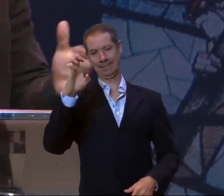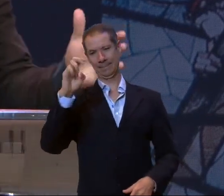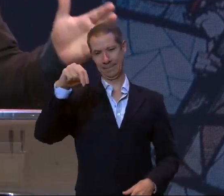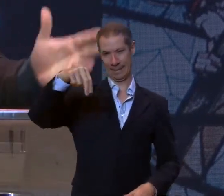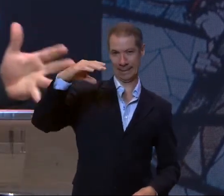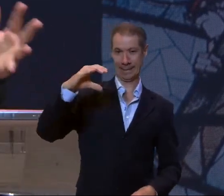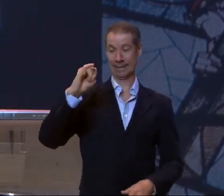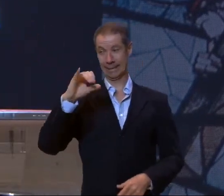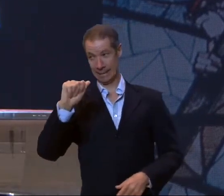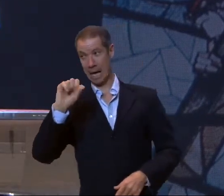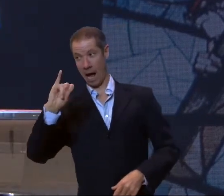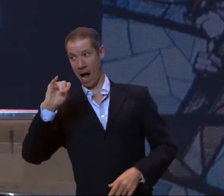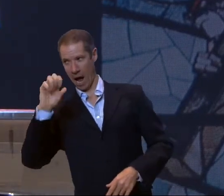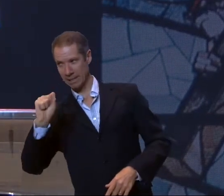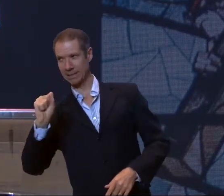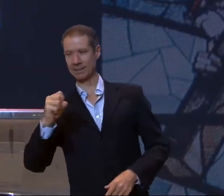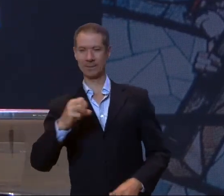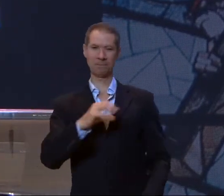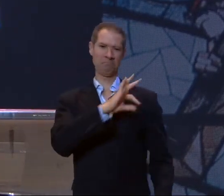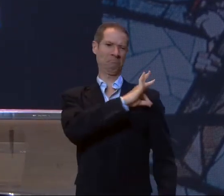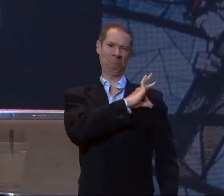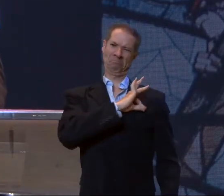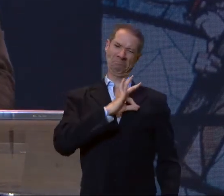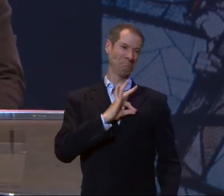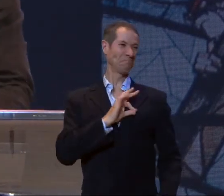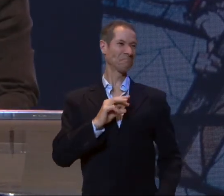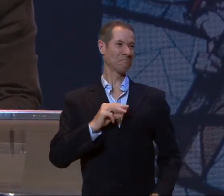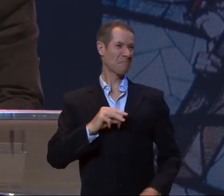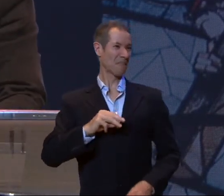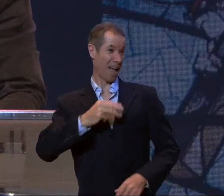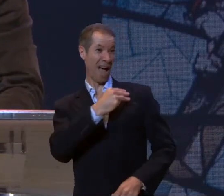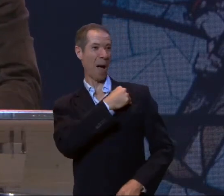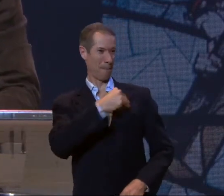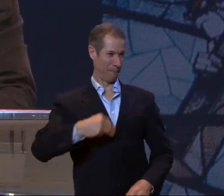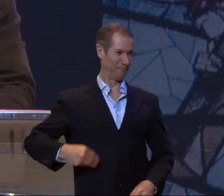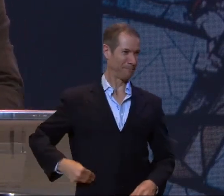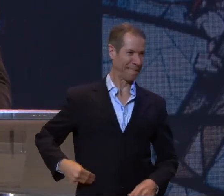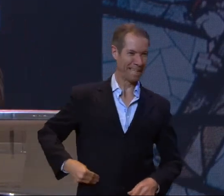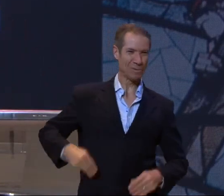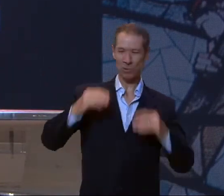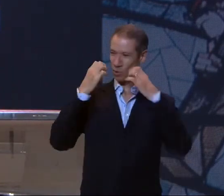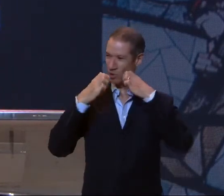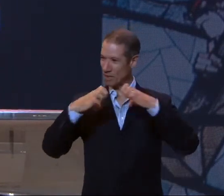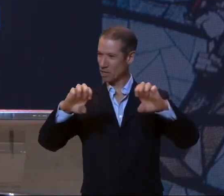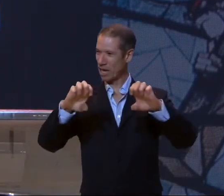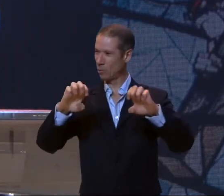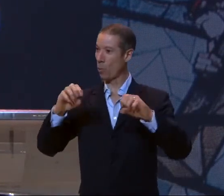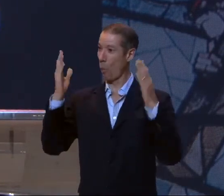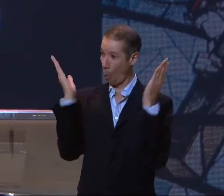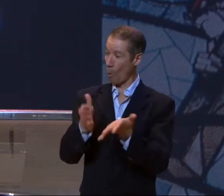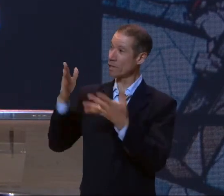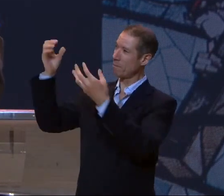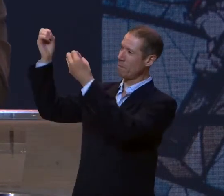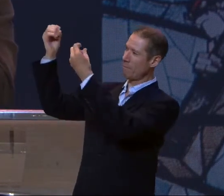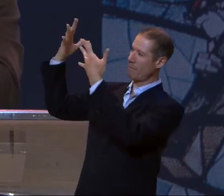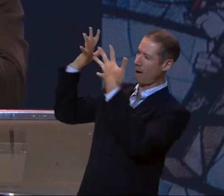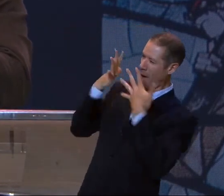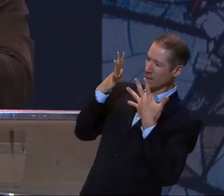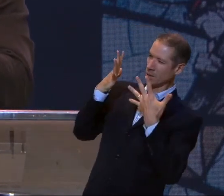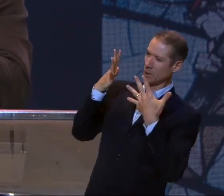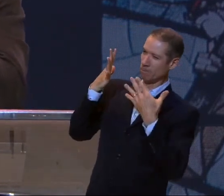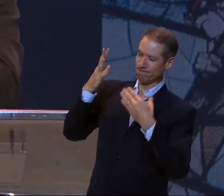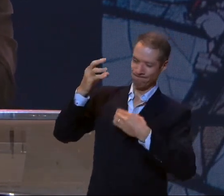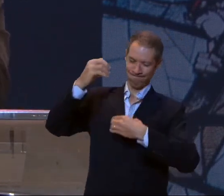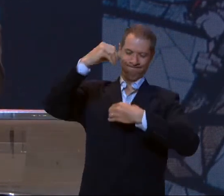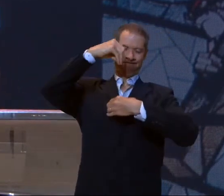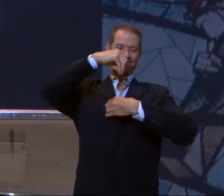que são os ministros do Evangelho. Hoje eu quero falar das bênçãos que nós